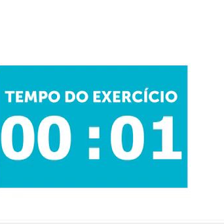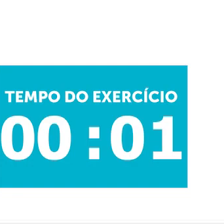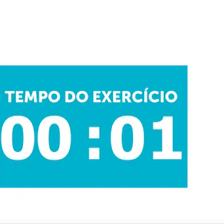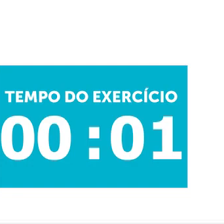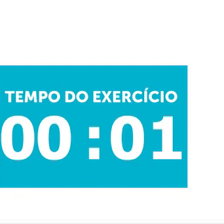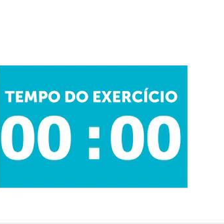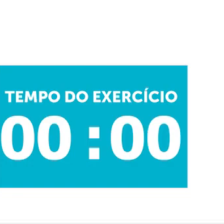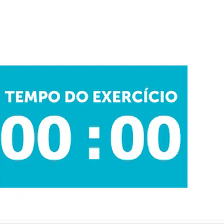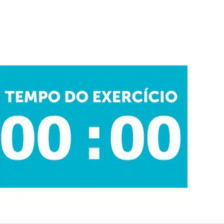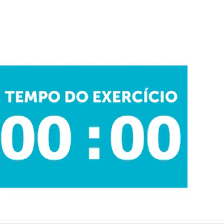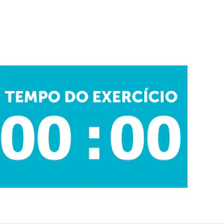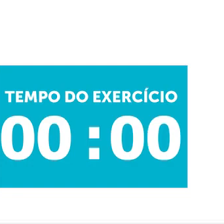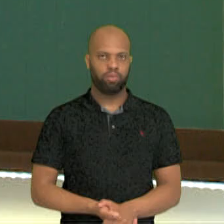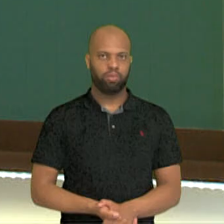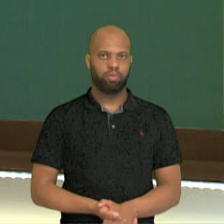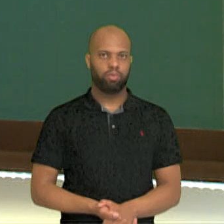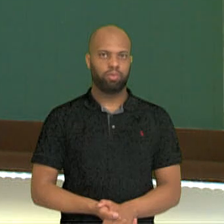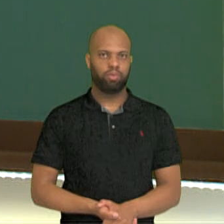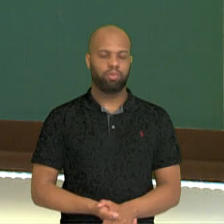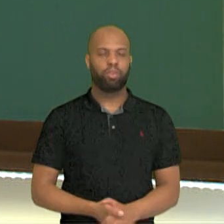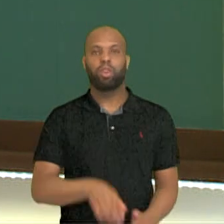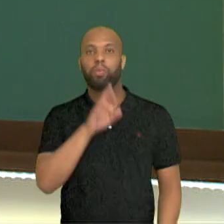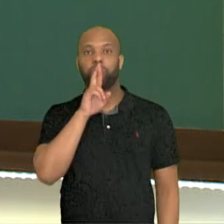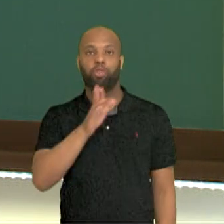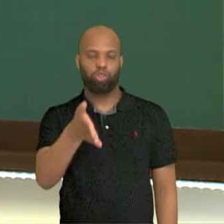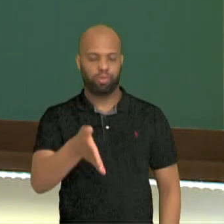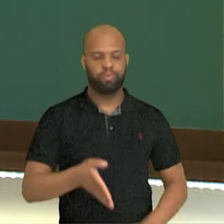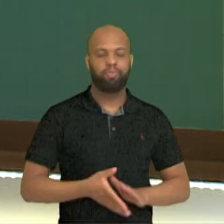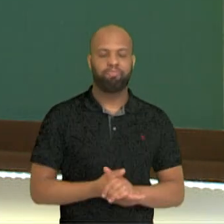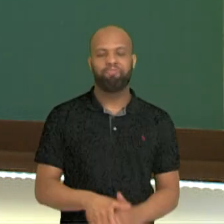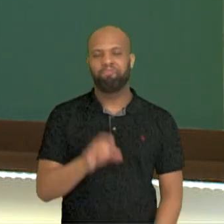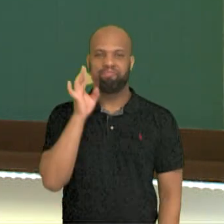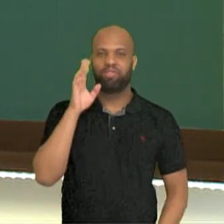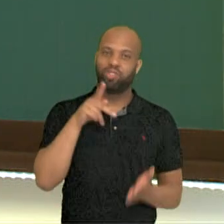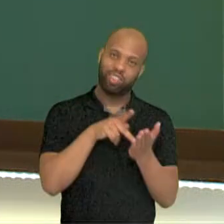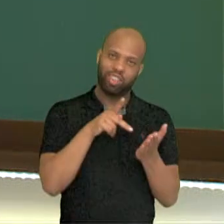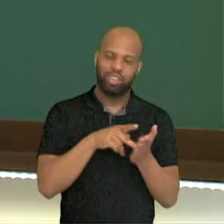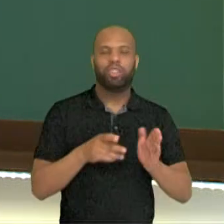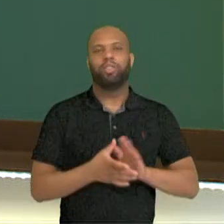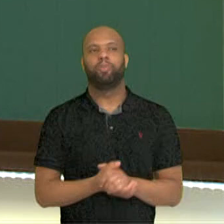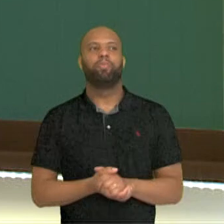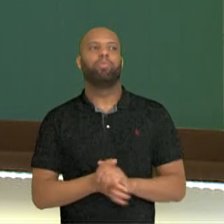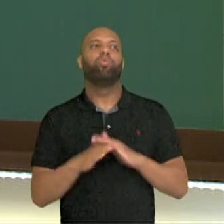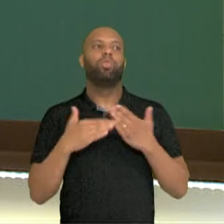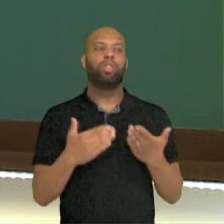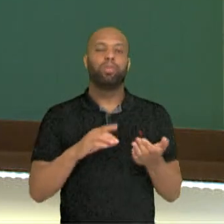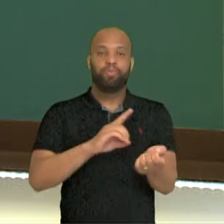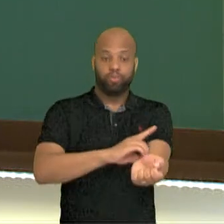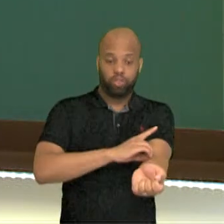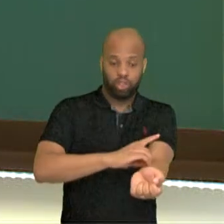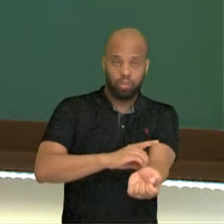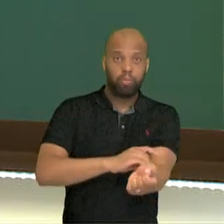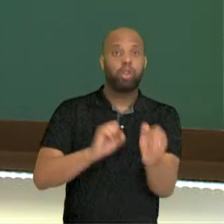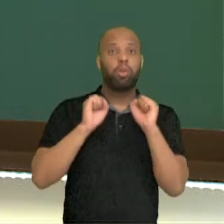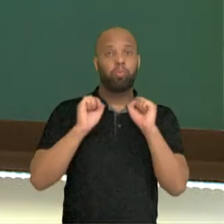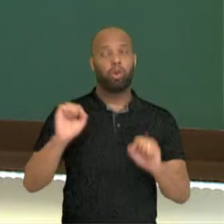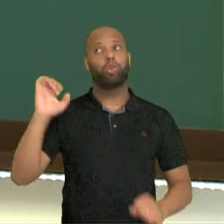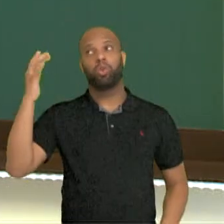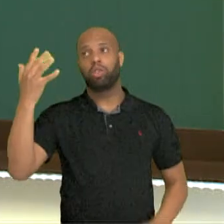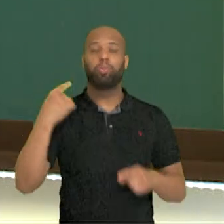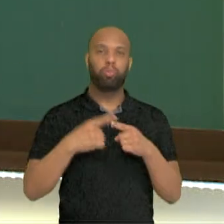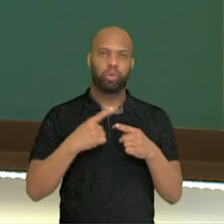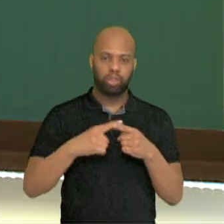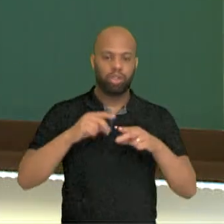Respondeu? Tava fácil, né? A diabetes pode ocorrer por